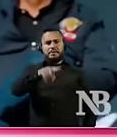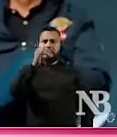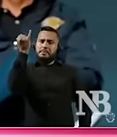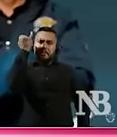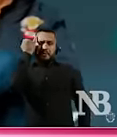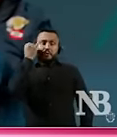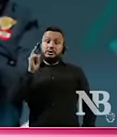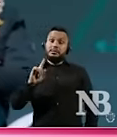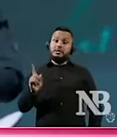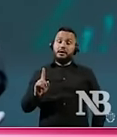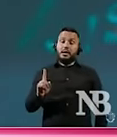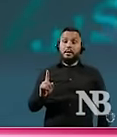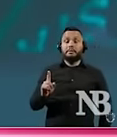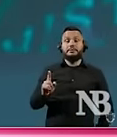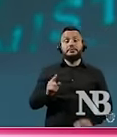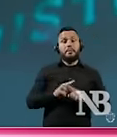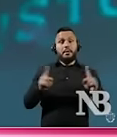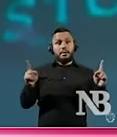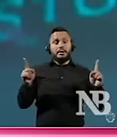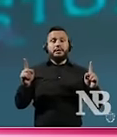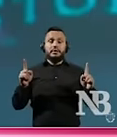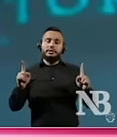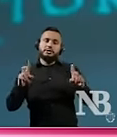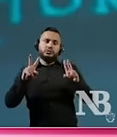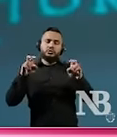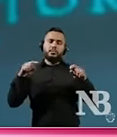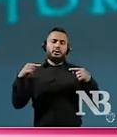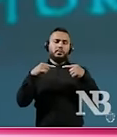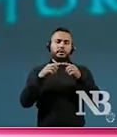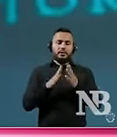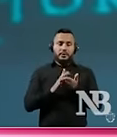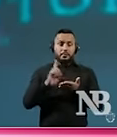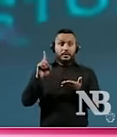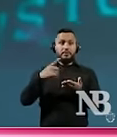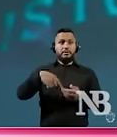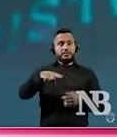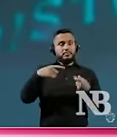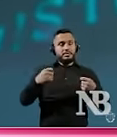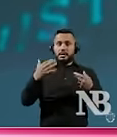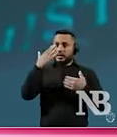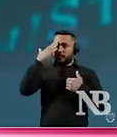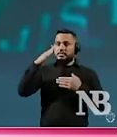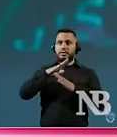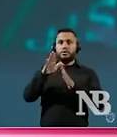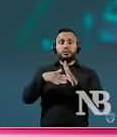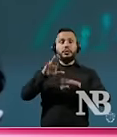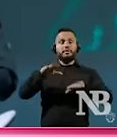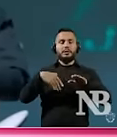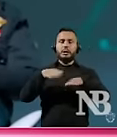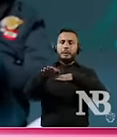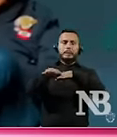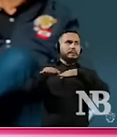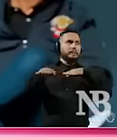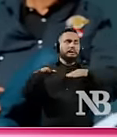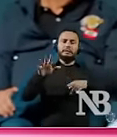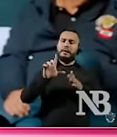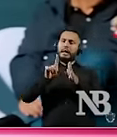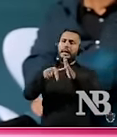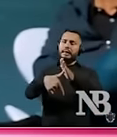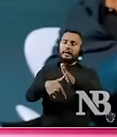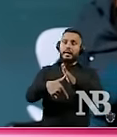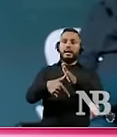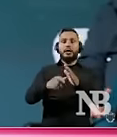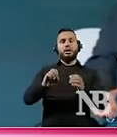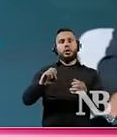no sentido de você dar graças em tudo, né? Talvez você se atrasa no trânsito, talvez aconteça algo ruim na tua vida, talvez algo não